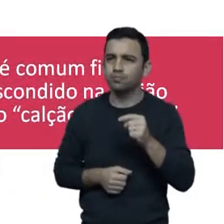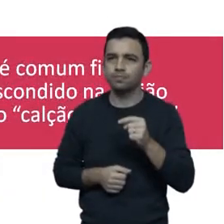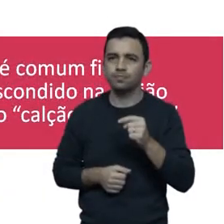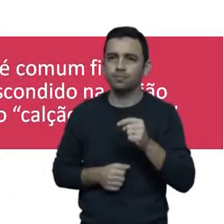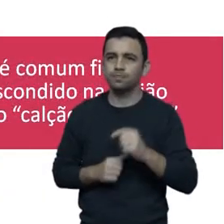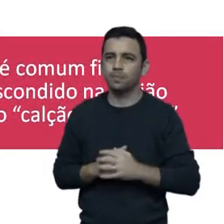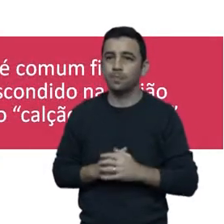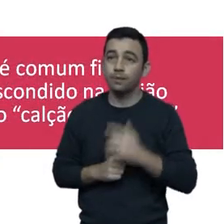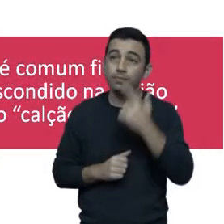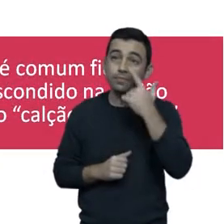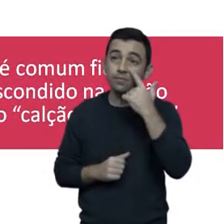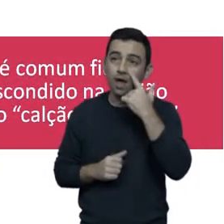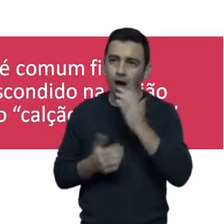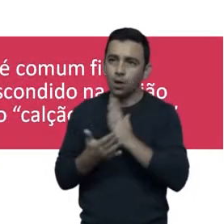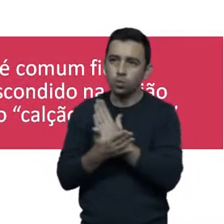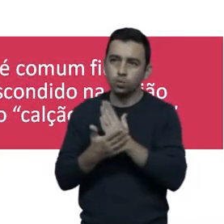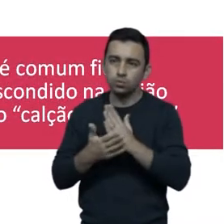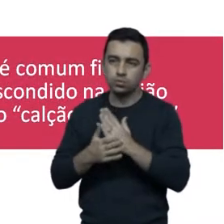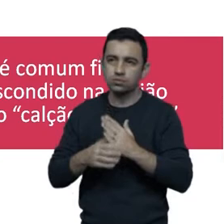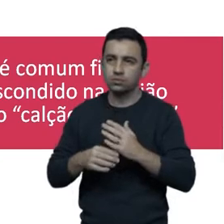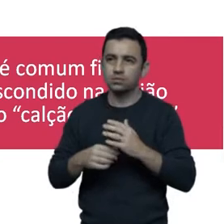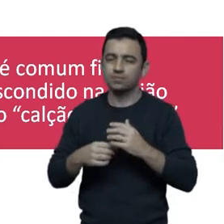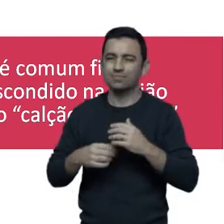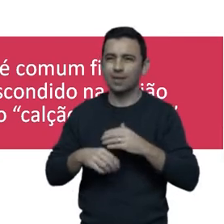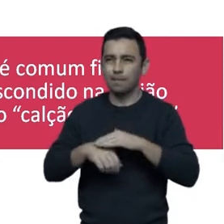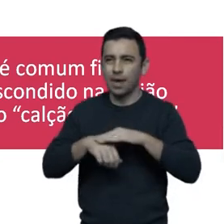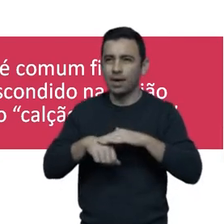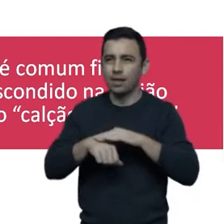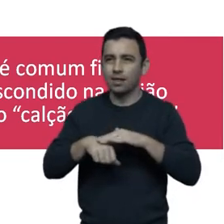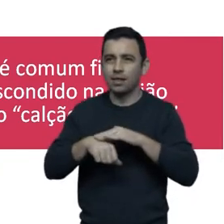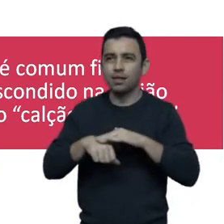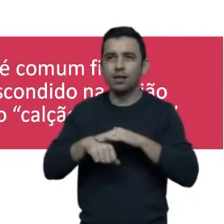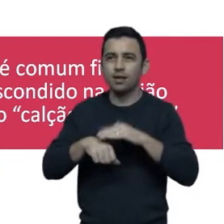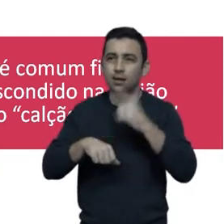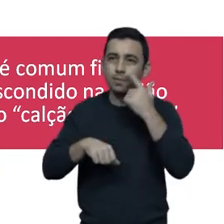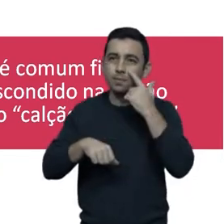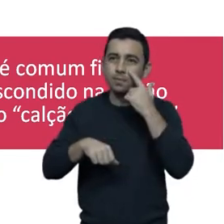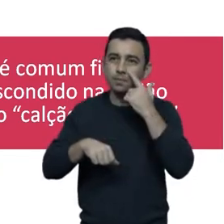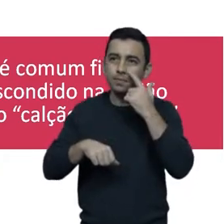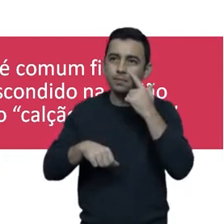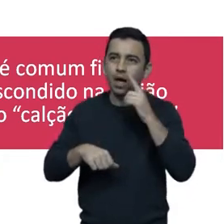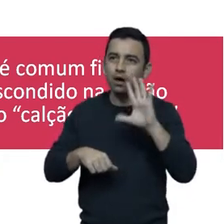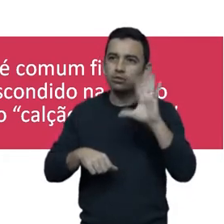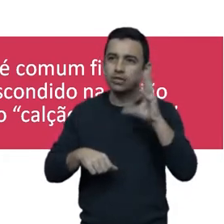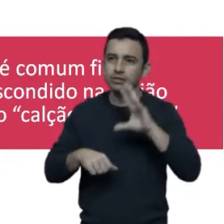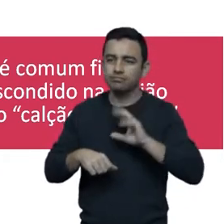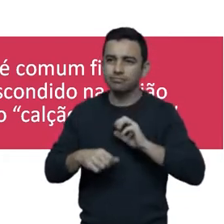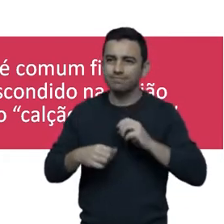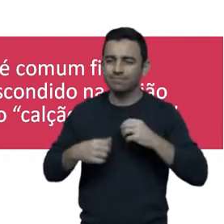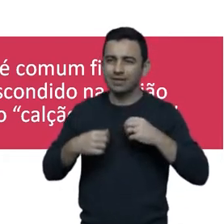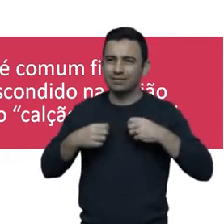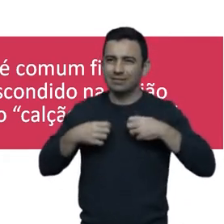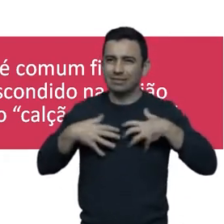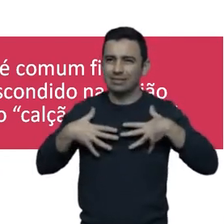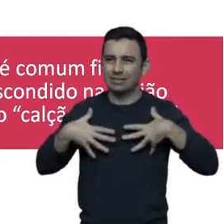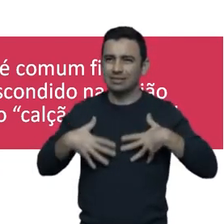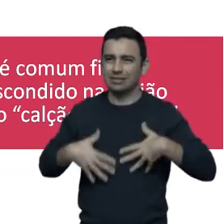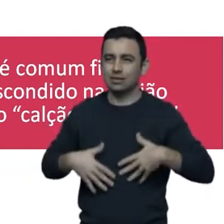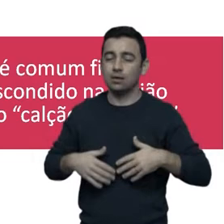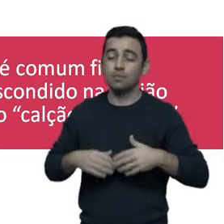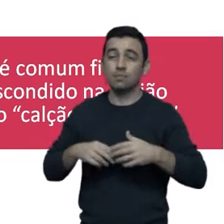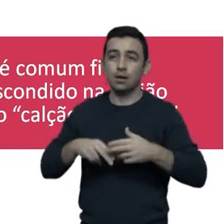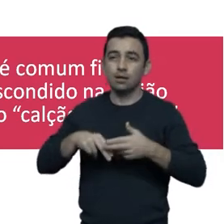Aqui nós temos algumas lesões de pele da doença de Fabry, né, afetando principalmente essa área da cintura para